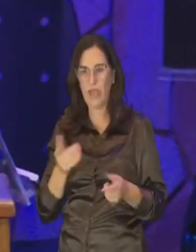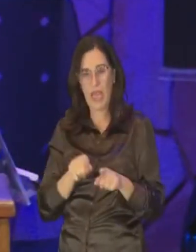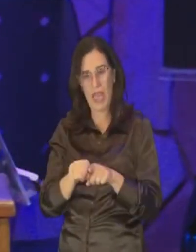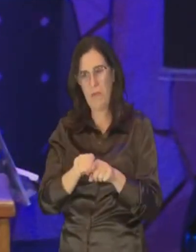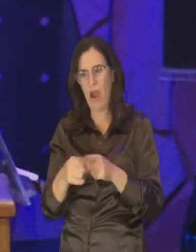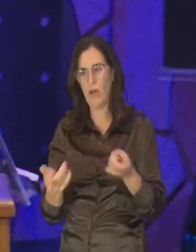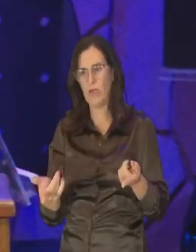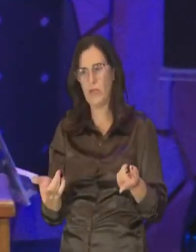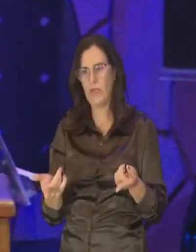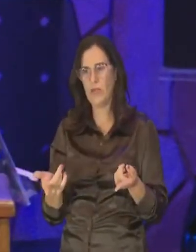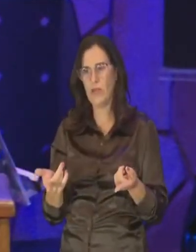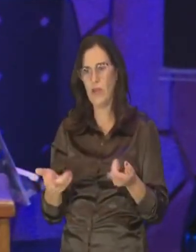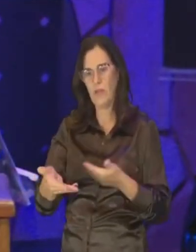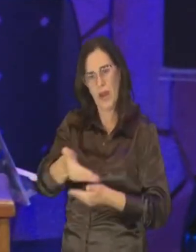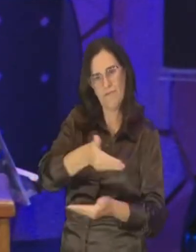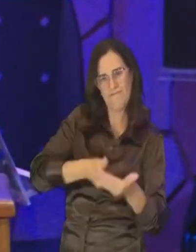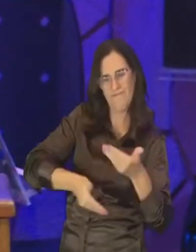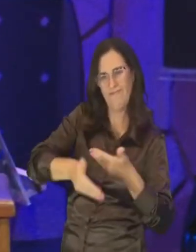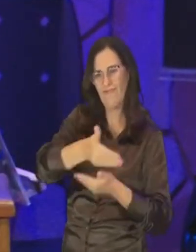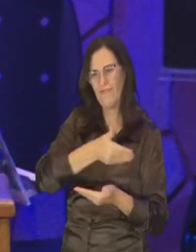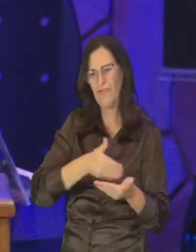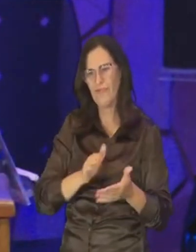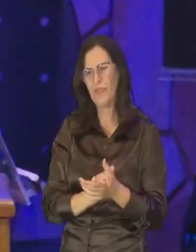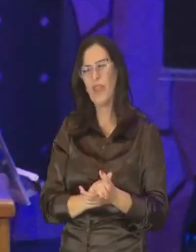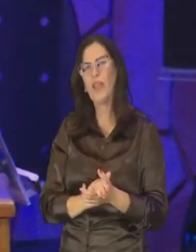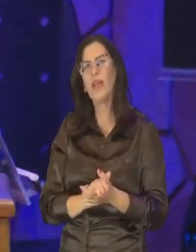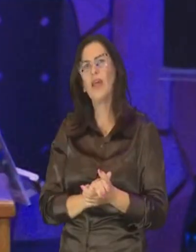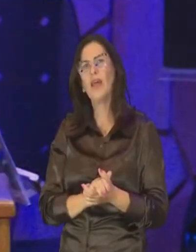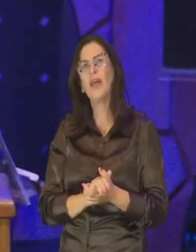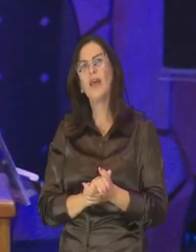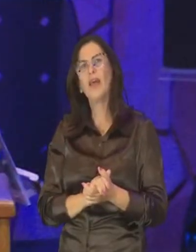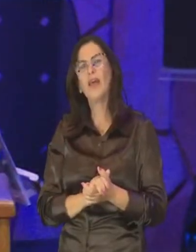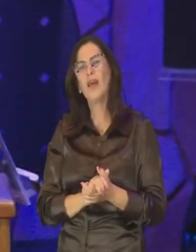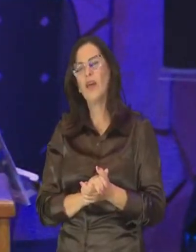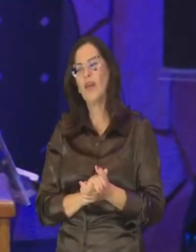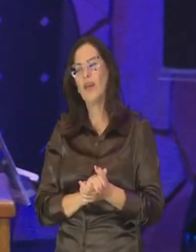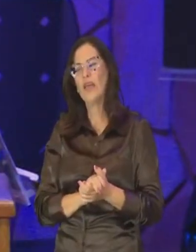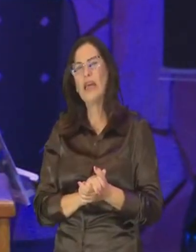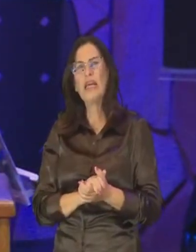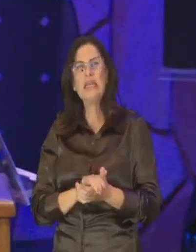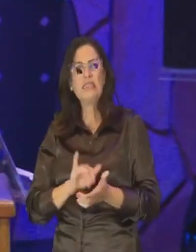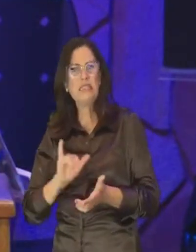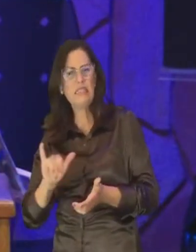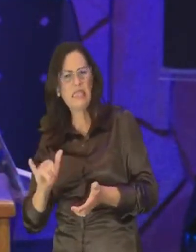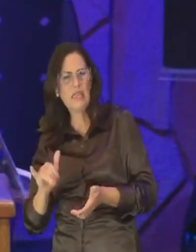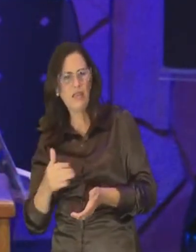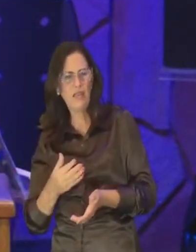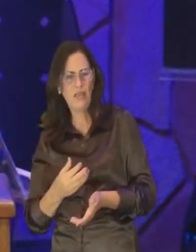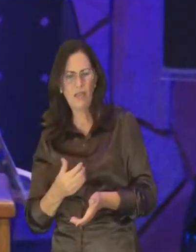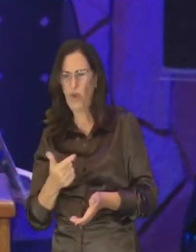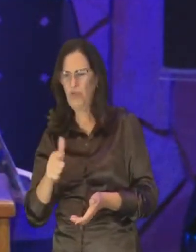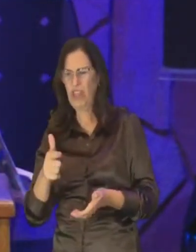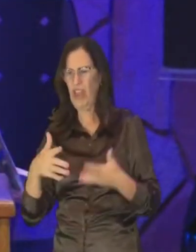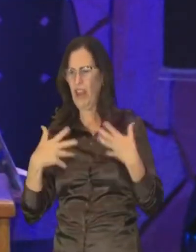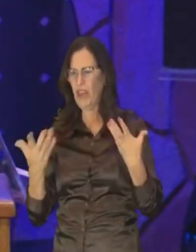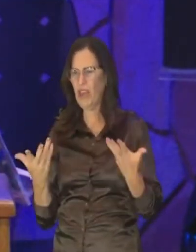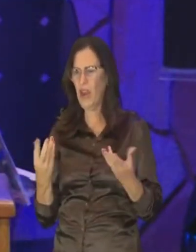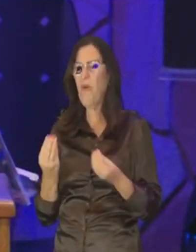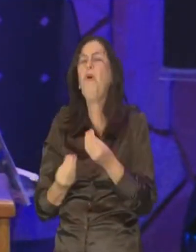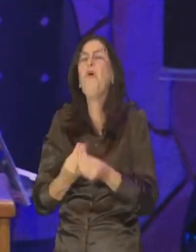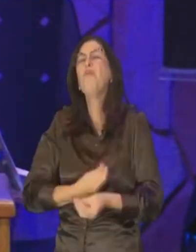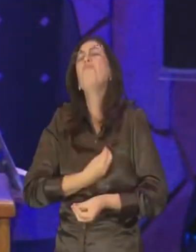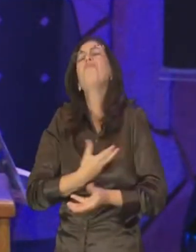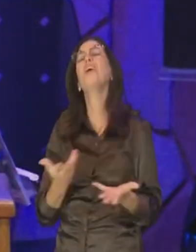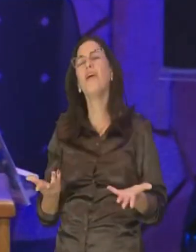irmãos para compartilhar. Do que vale viver a vida se nós não tivermos alegria?